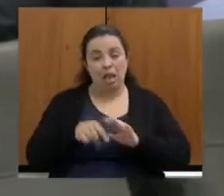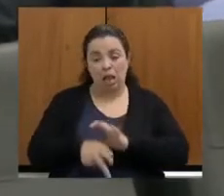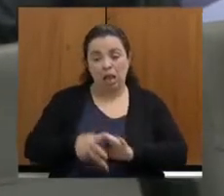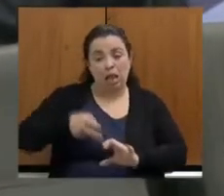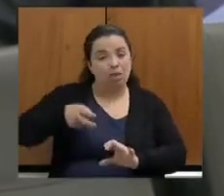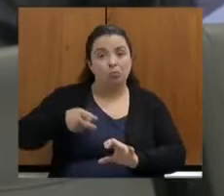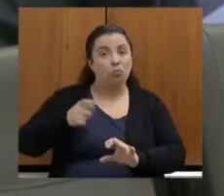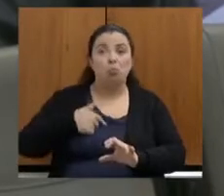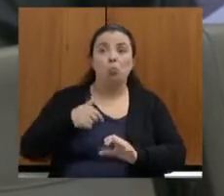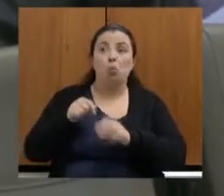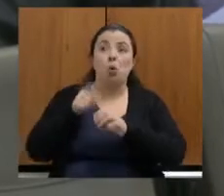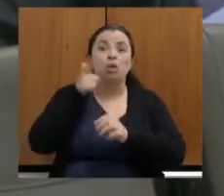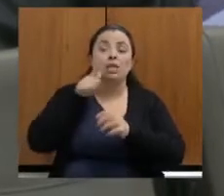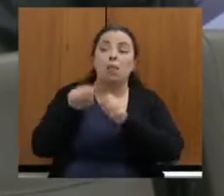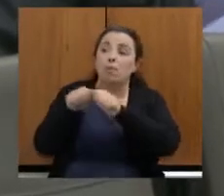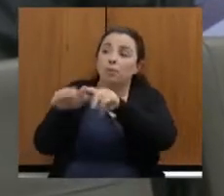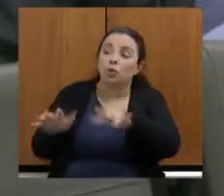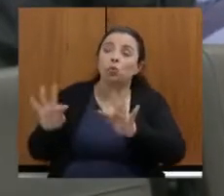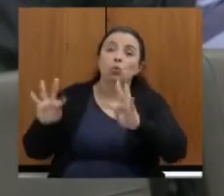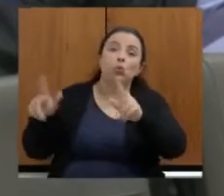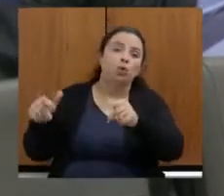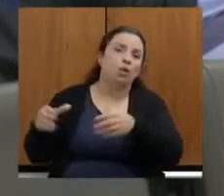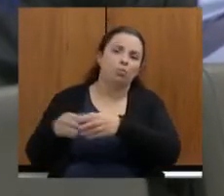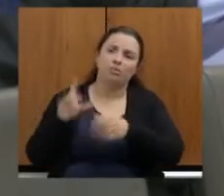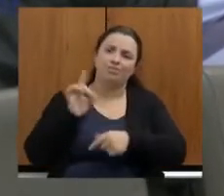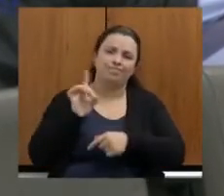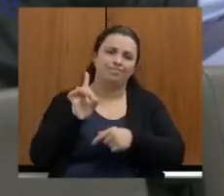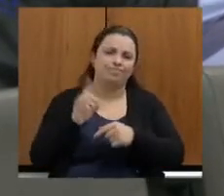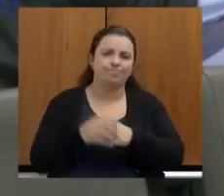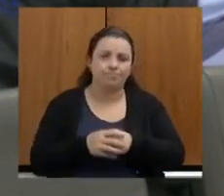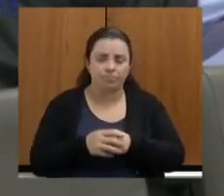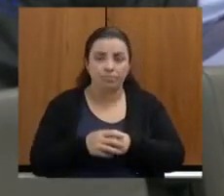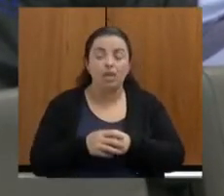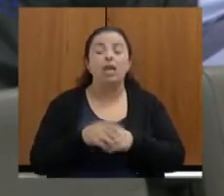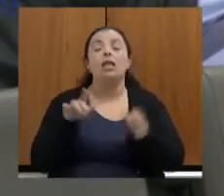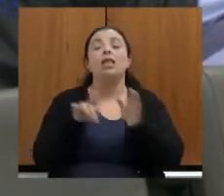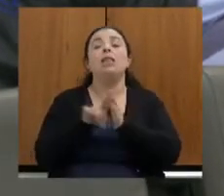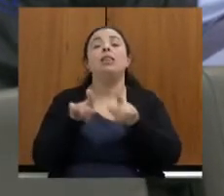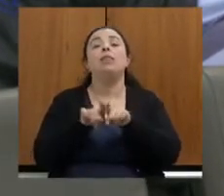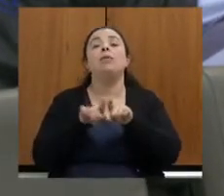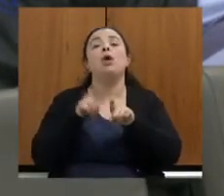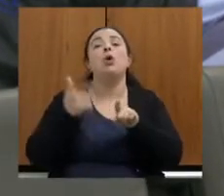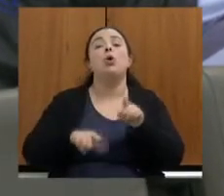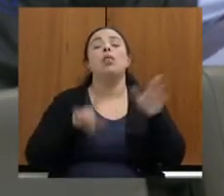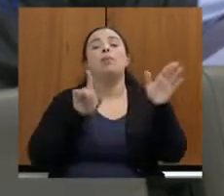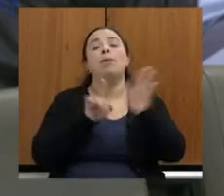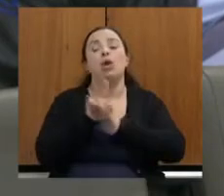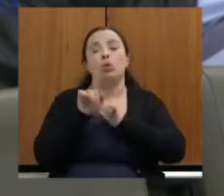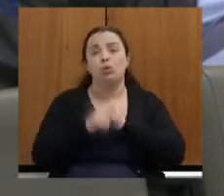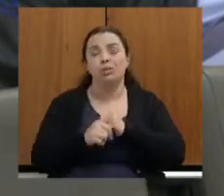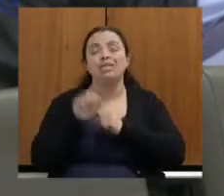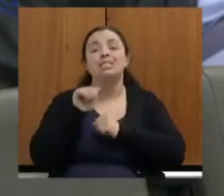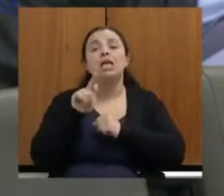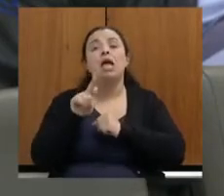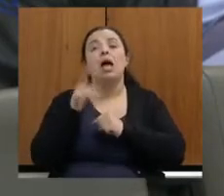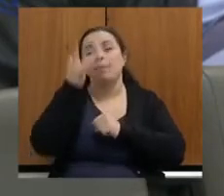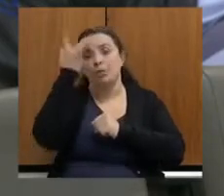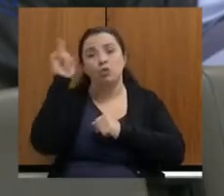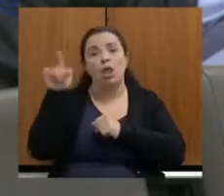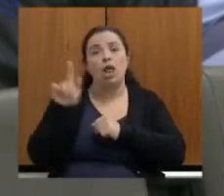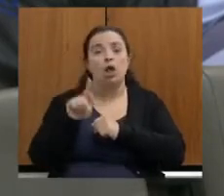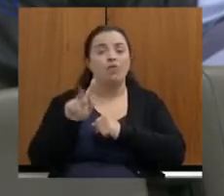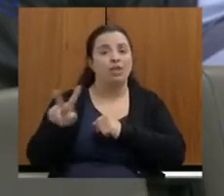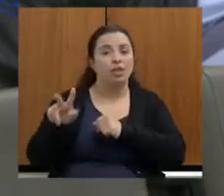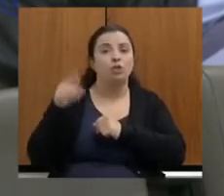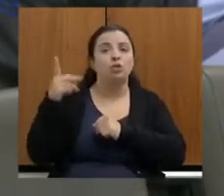dá para nos atender e eu tenho uma pergunta que eu já fiz em outras reuniões que eu participei se o pessoal de Governador Valadares